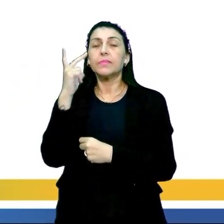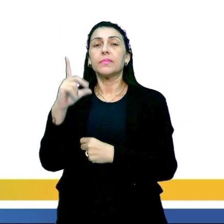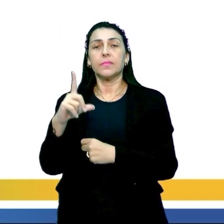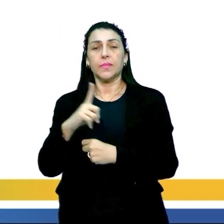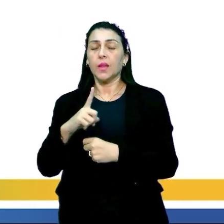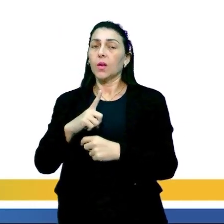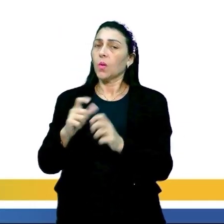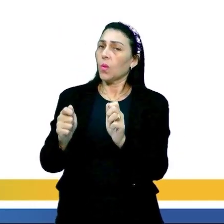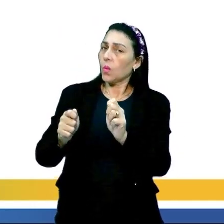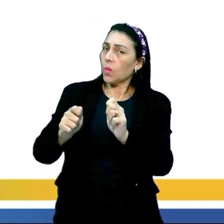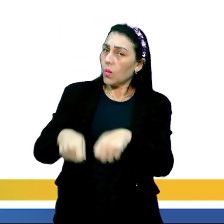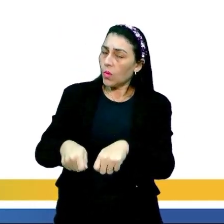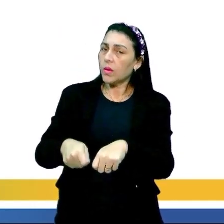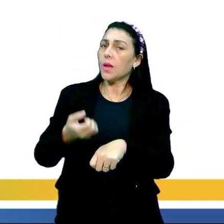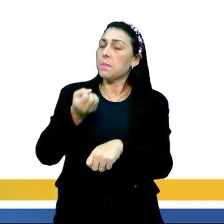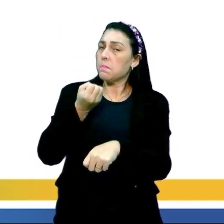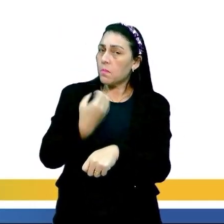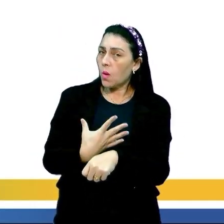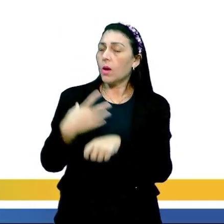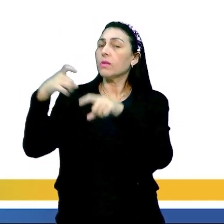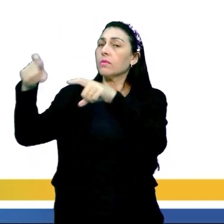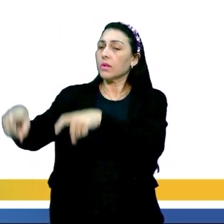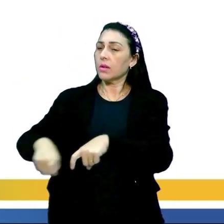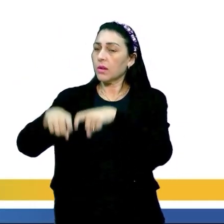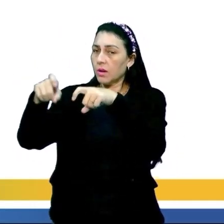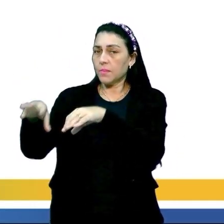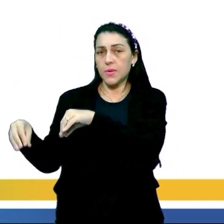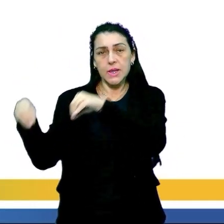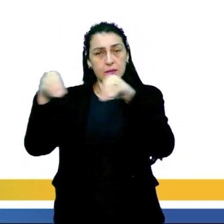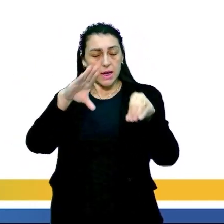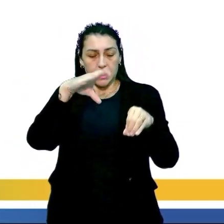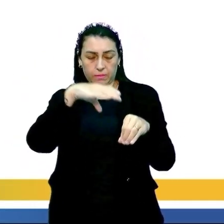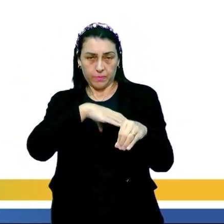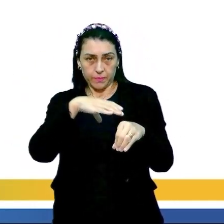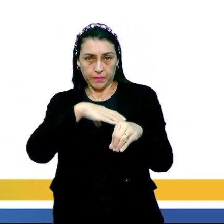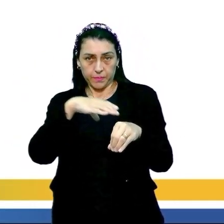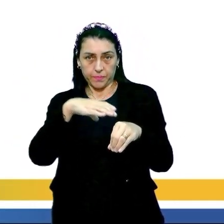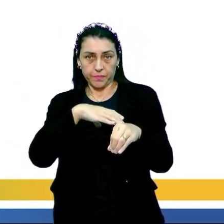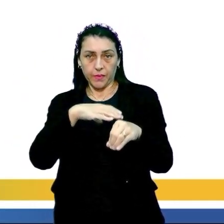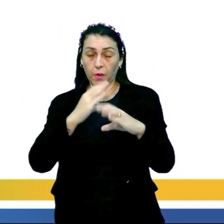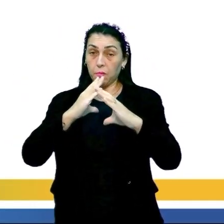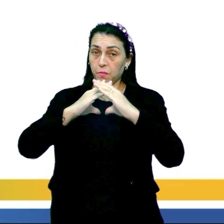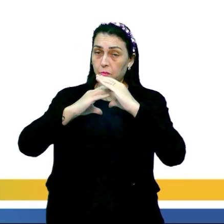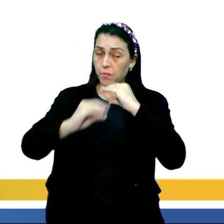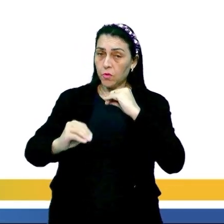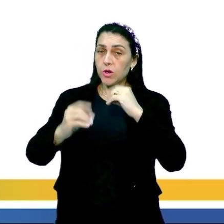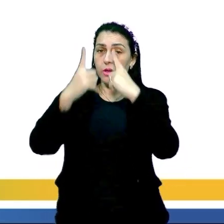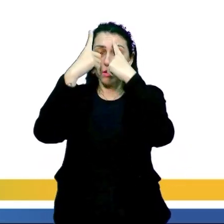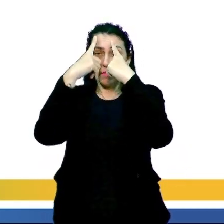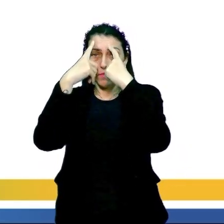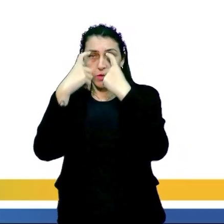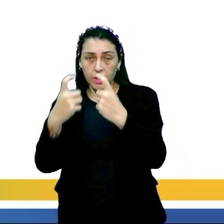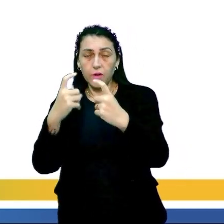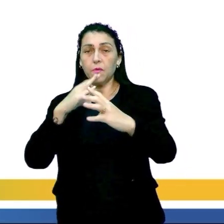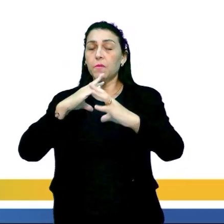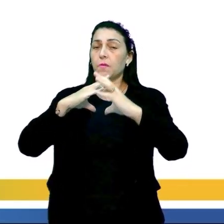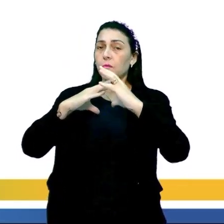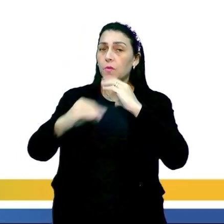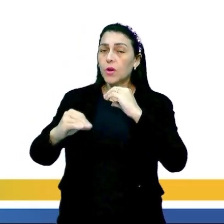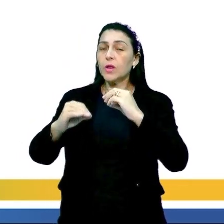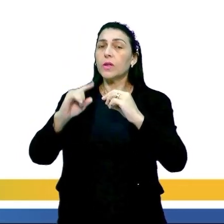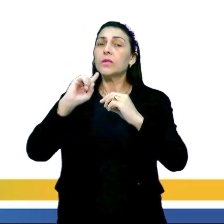possuem condições favoráveis no campo, né? Elas saem das grandes cidades, fugindo da violência, fugindo